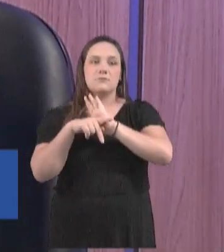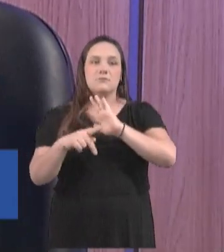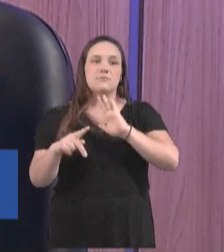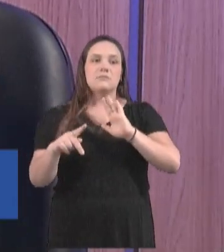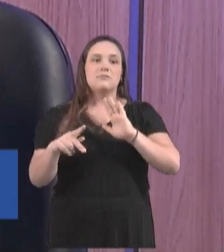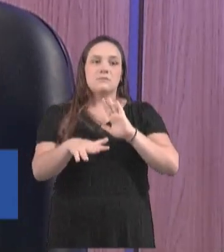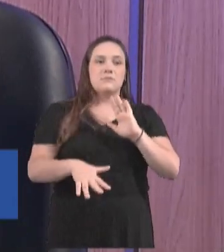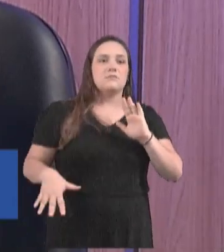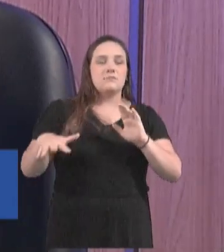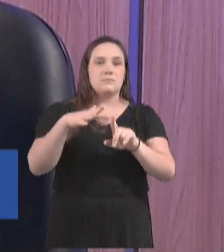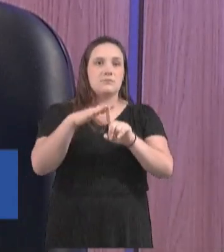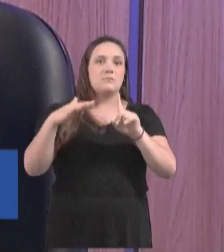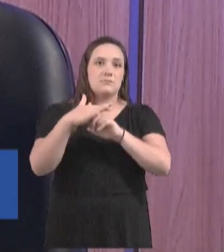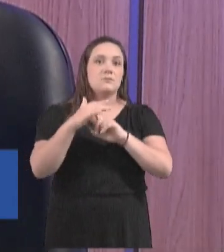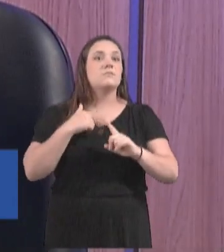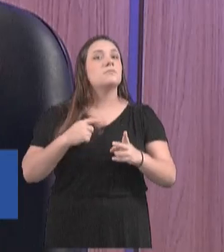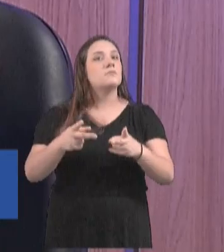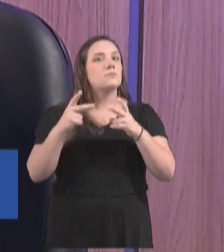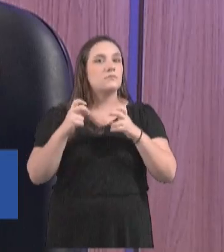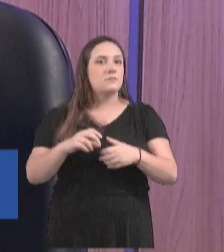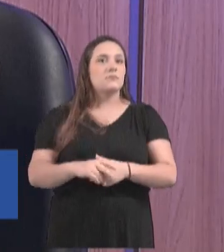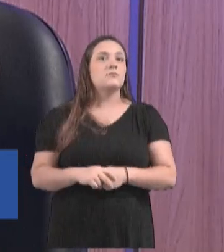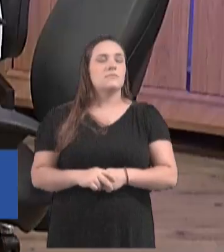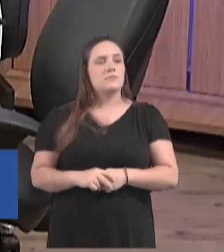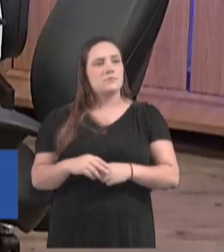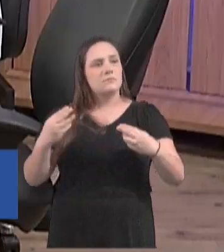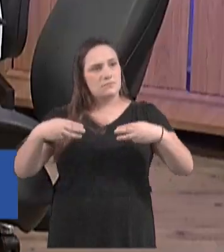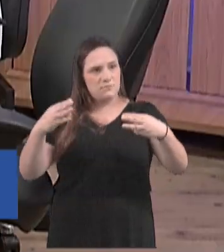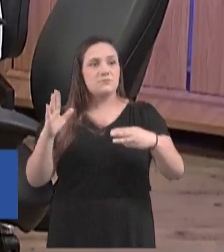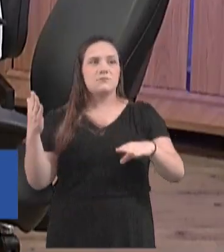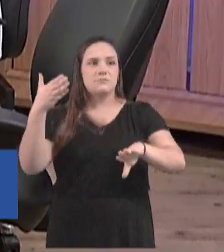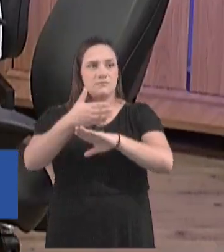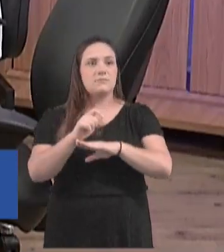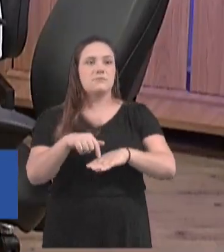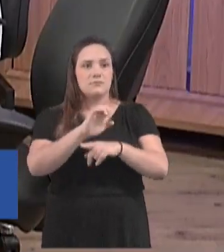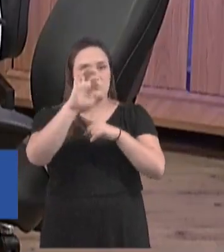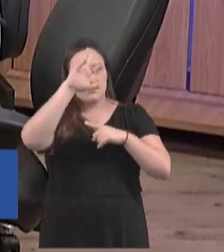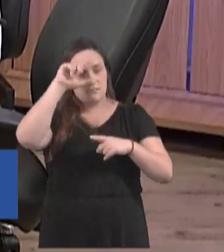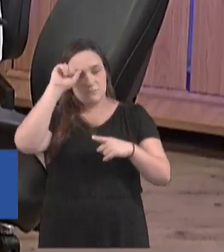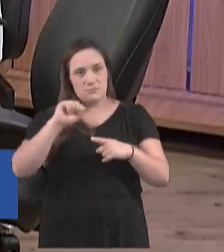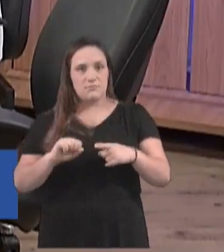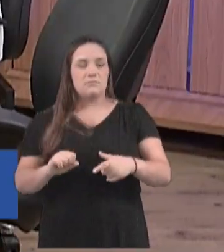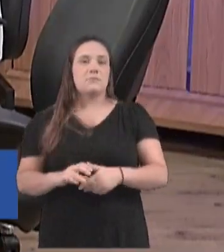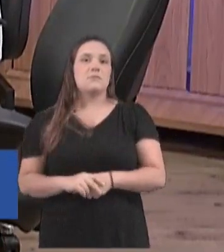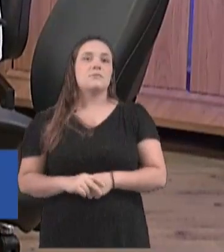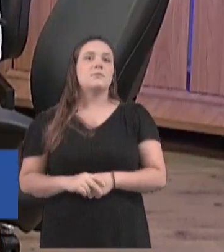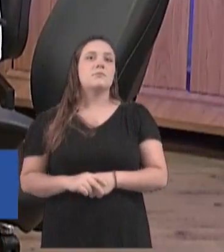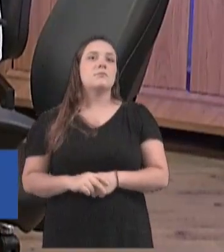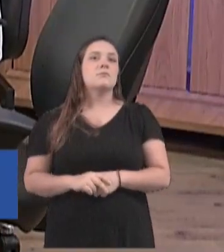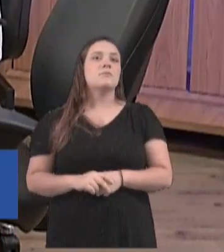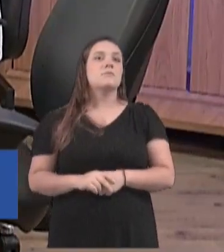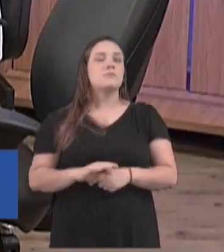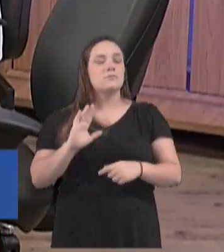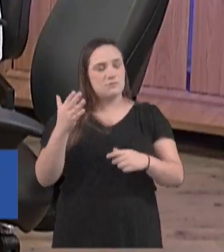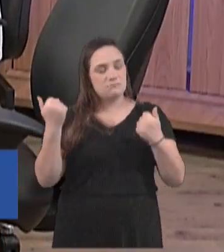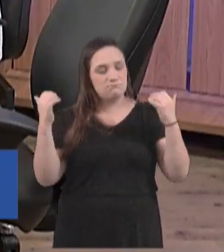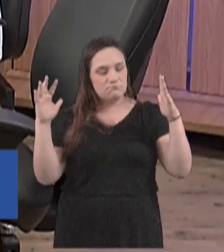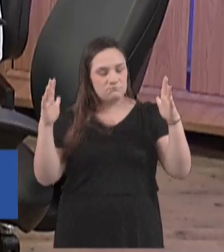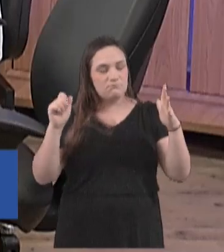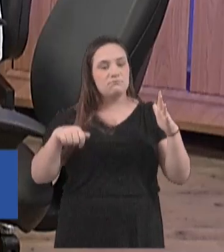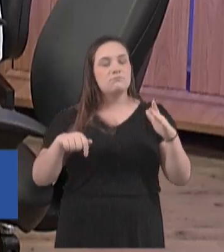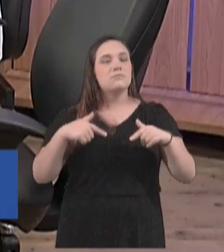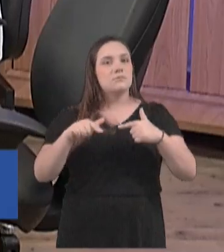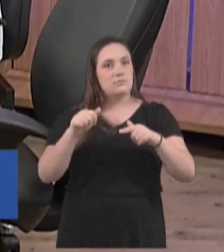questão ambiental, né? Então a gente acho que percebe que estamos no caminho certo. A ministra veio há pouco tempo, né, em Mato Grosso do Sul, né? Então a campo sempre elogiou muito as